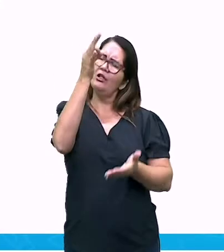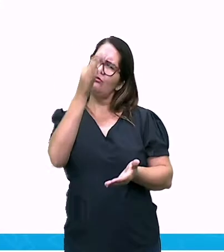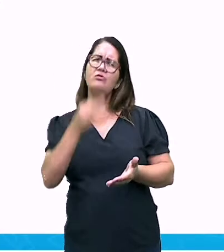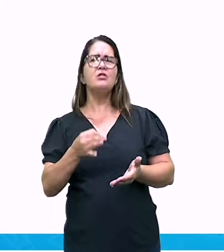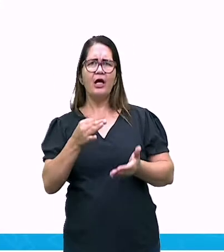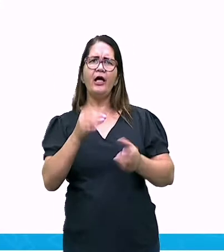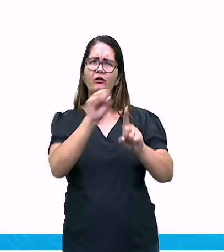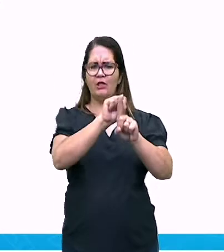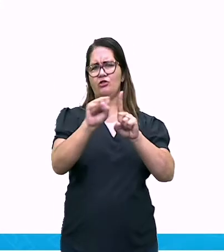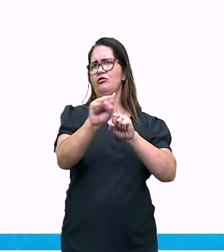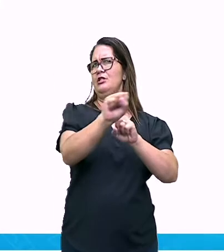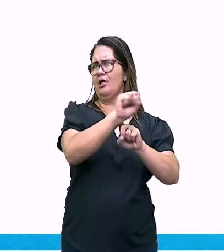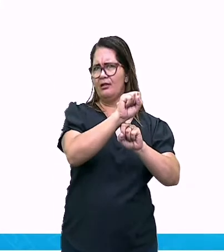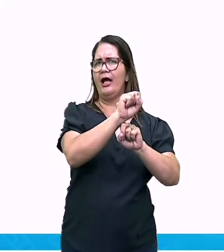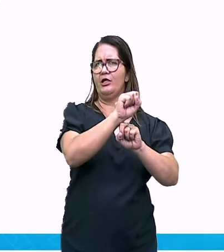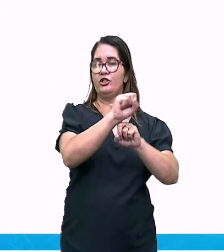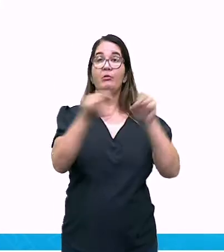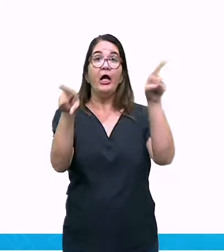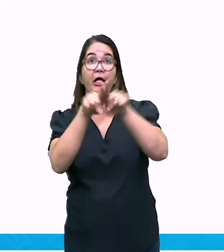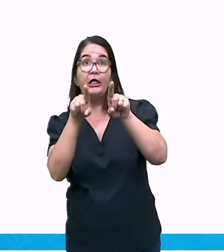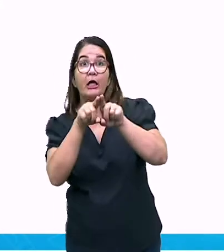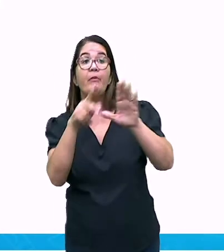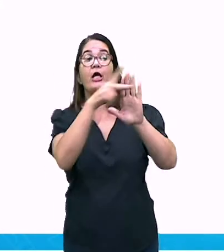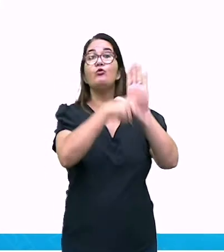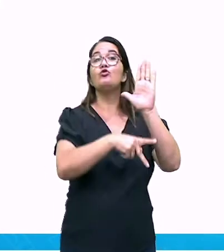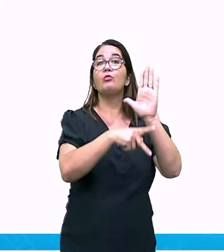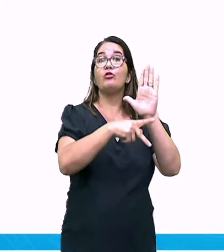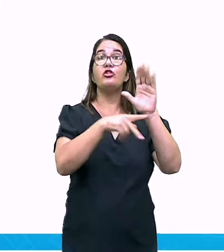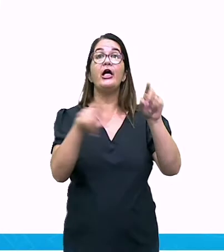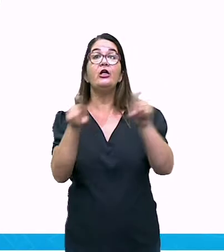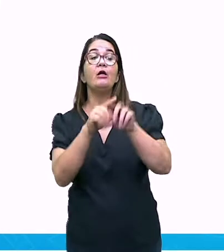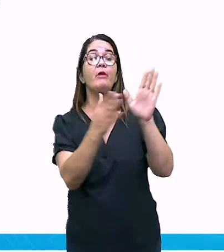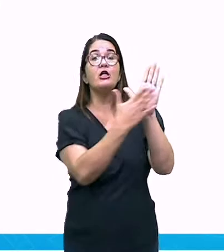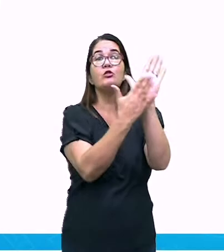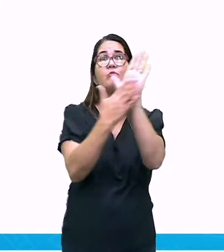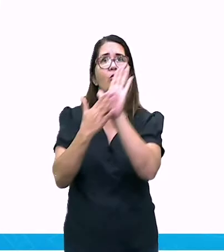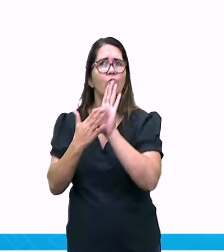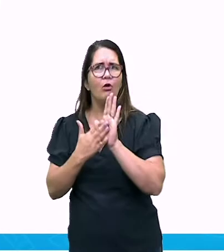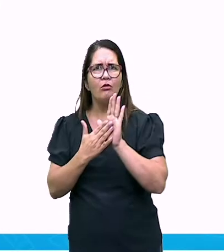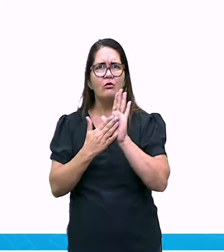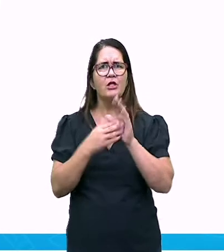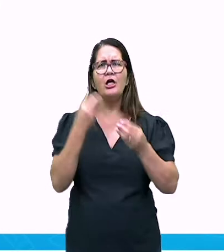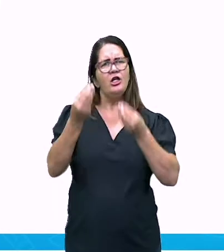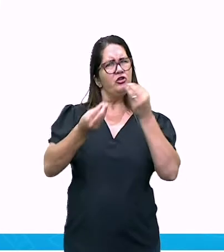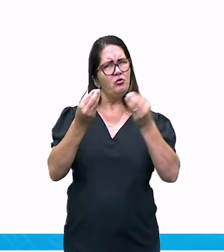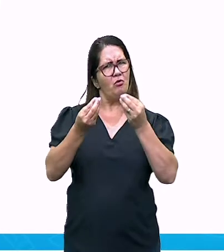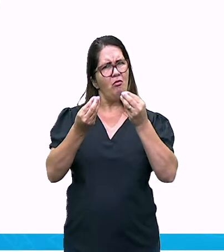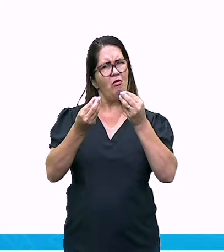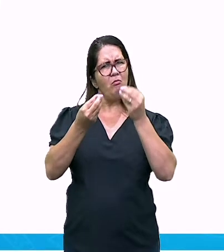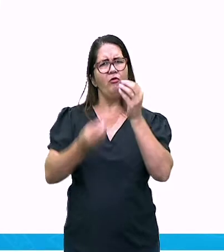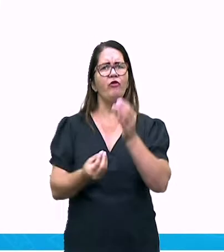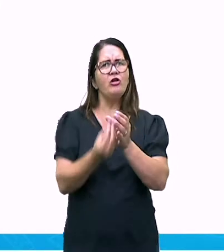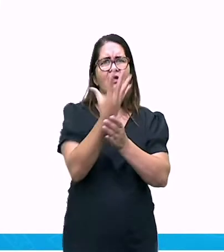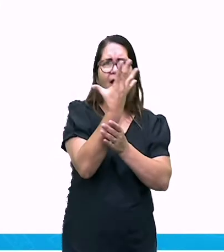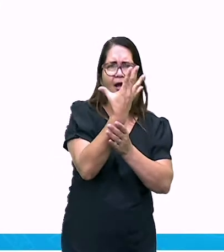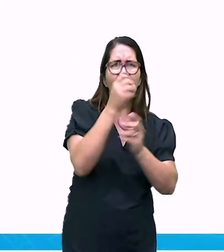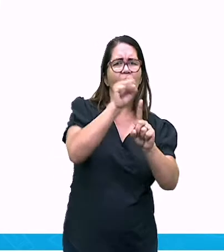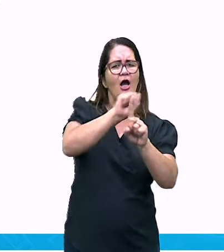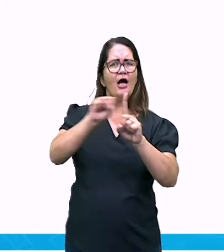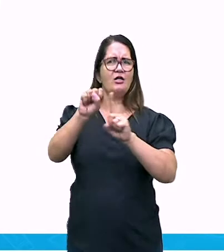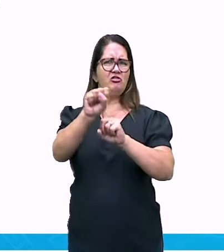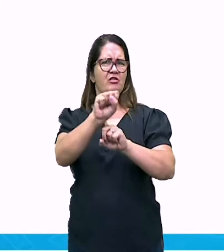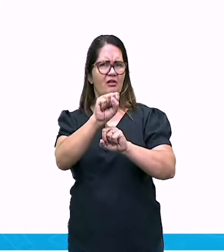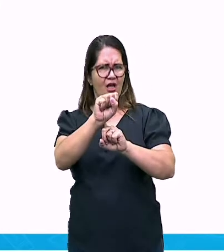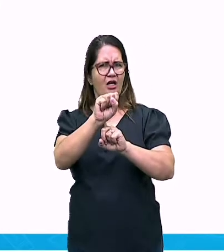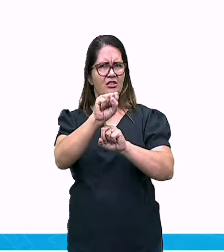as propostas. As decisões de como organizar a comunidade não se baseiam exclusivamente na